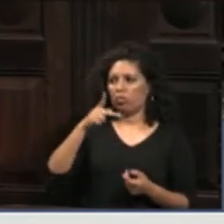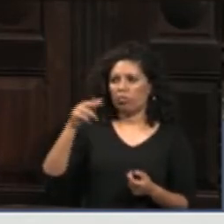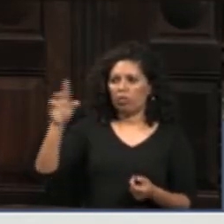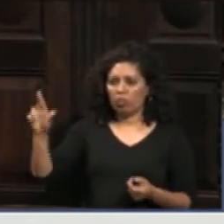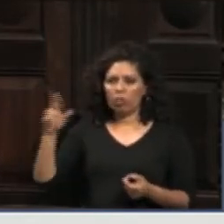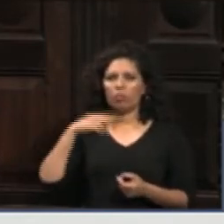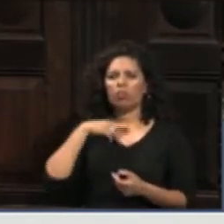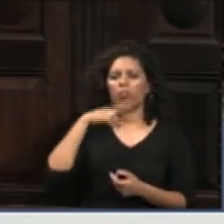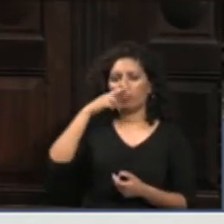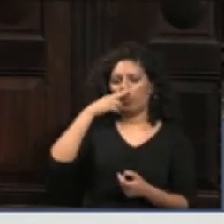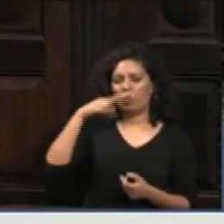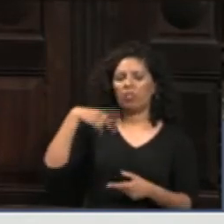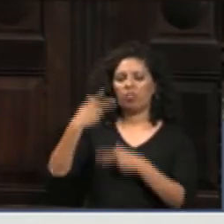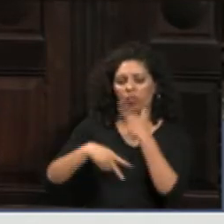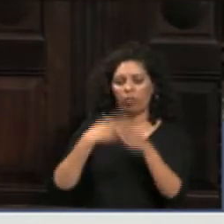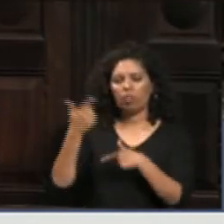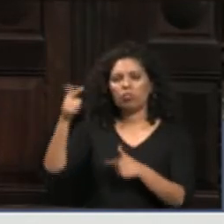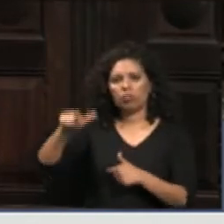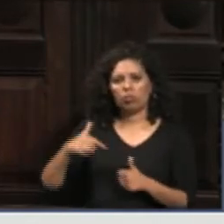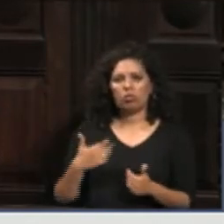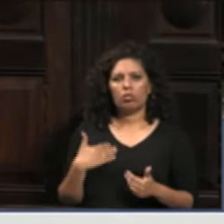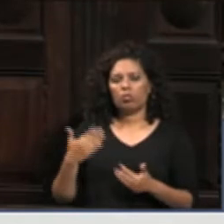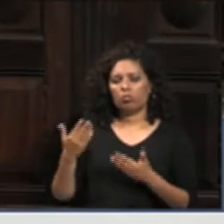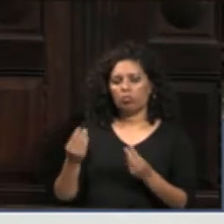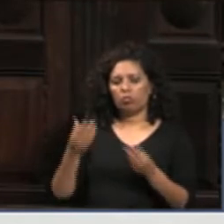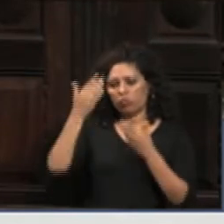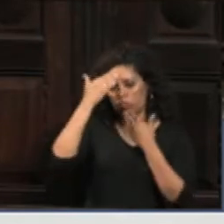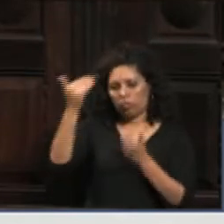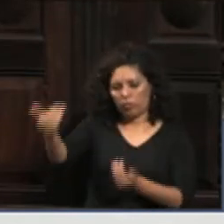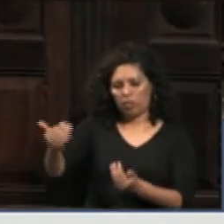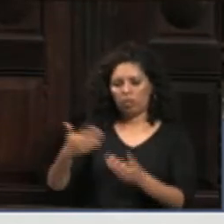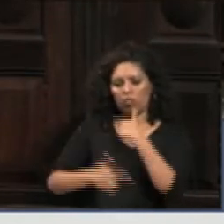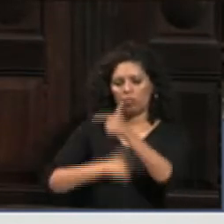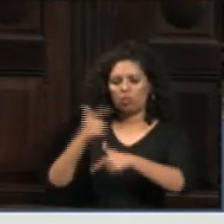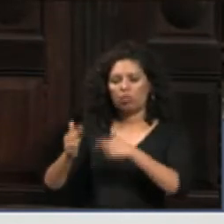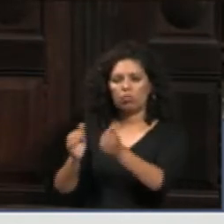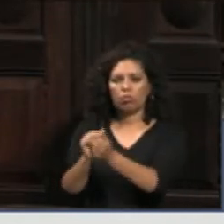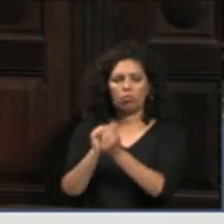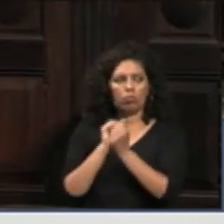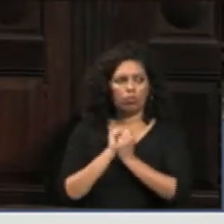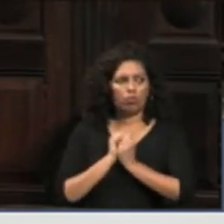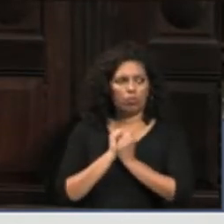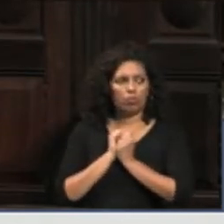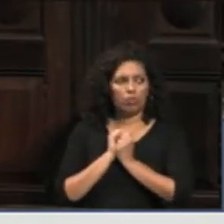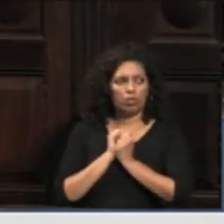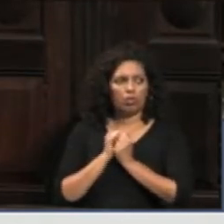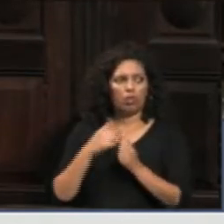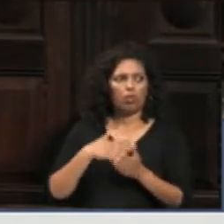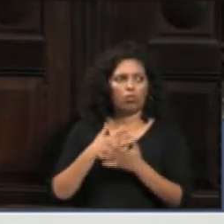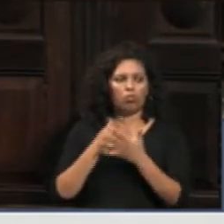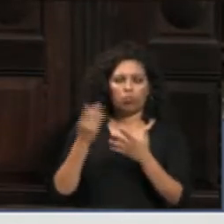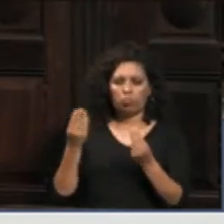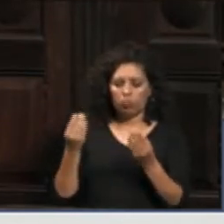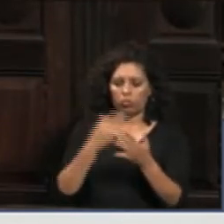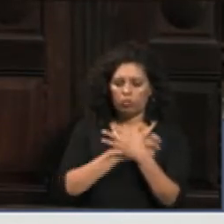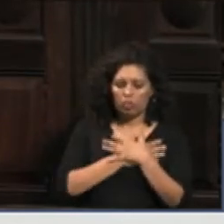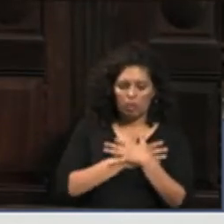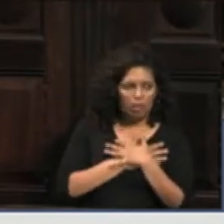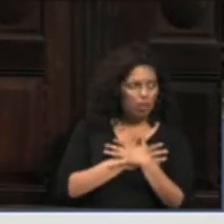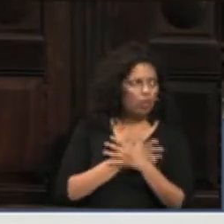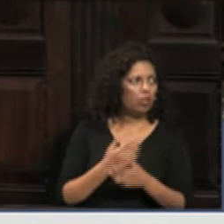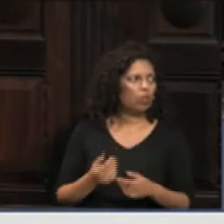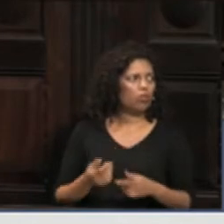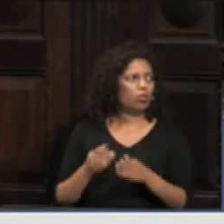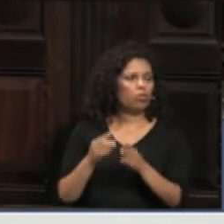parte, ainda temos um dever a cumprir com a CPI da Varig, estou à sua disposição. mas deixo aqui de forma muito carinhosa e respeitosa que